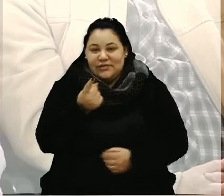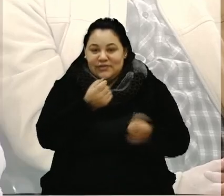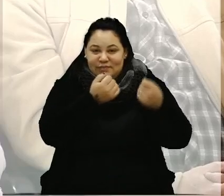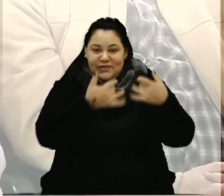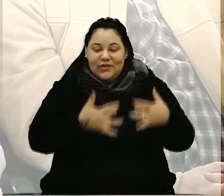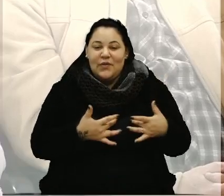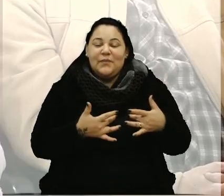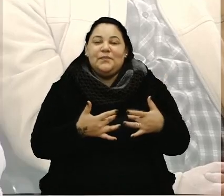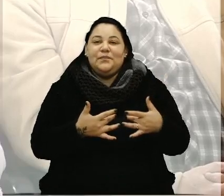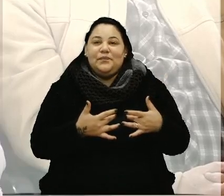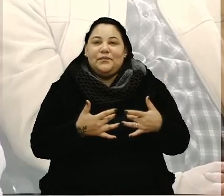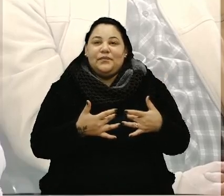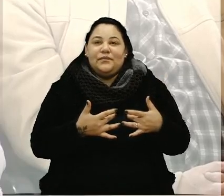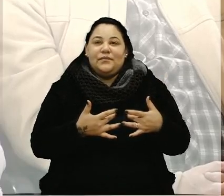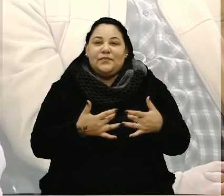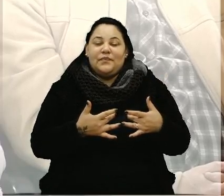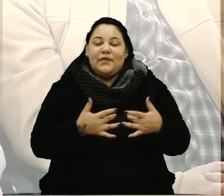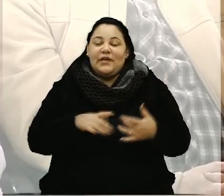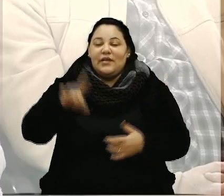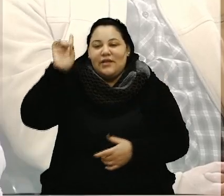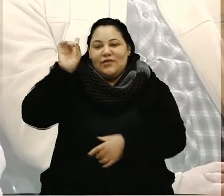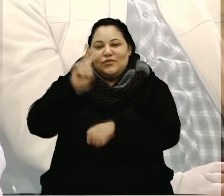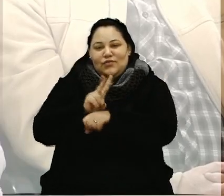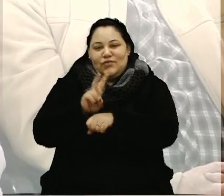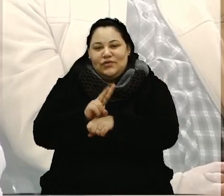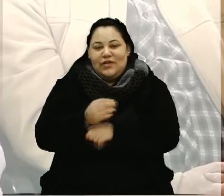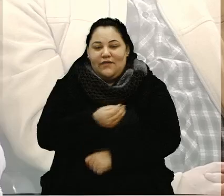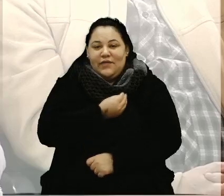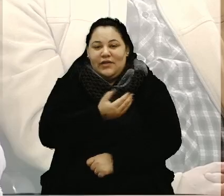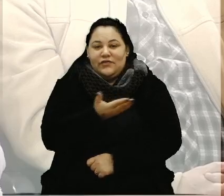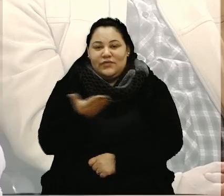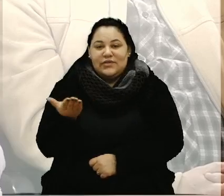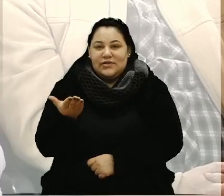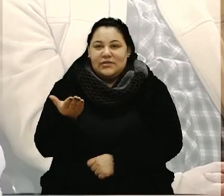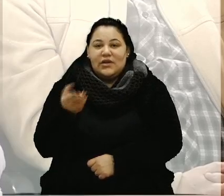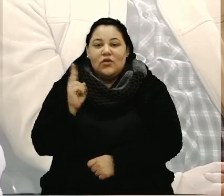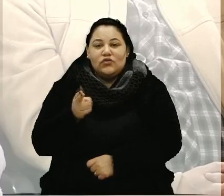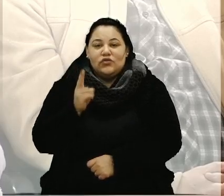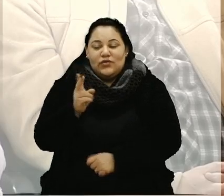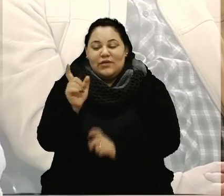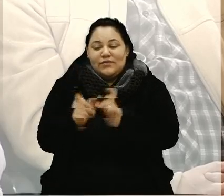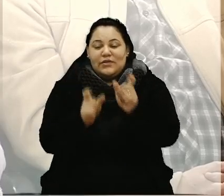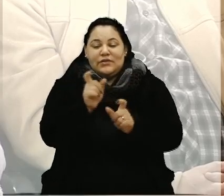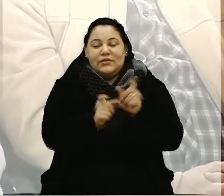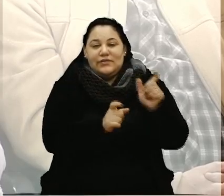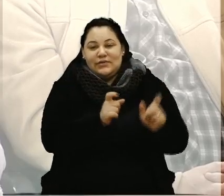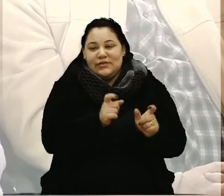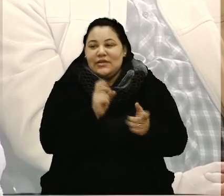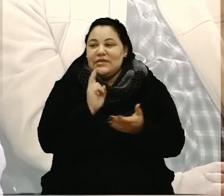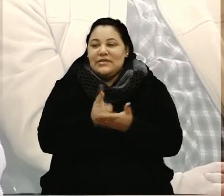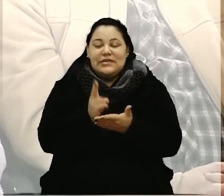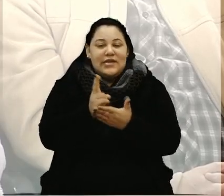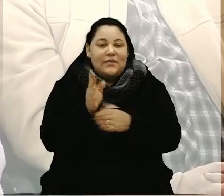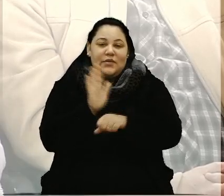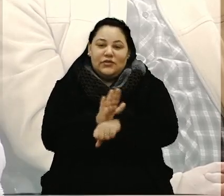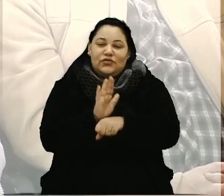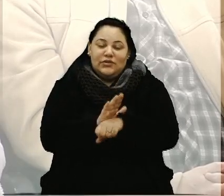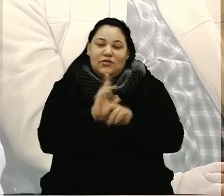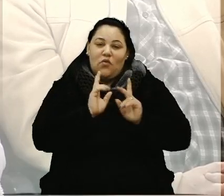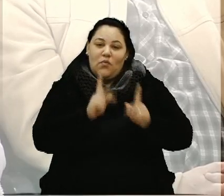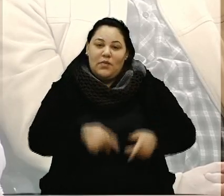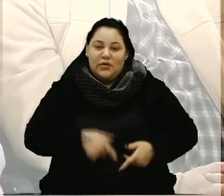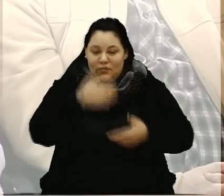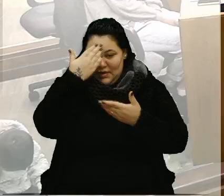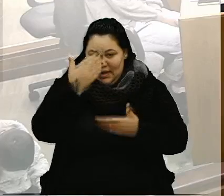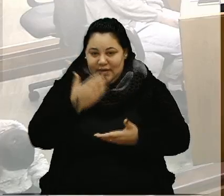aqui na tribuna. Que Deus proteja vocês e continue sendo essas pessoas que vocês estão sempre ajudando o ser humano.